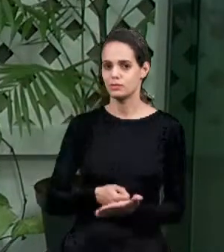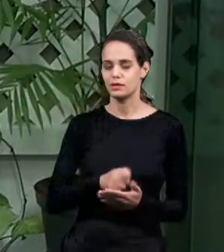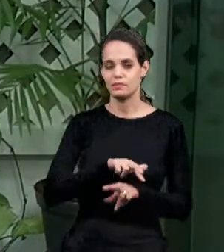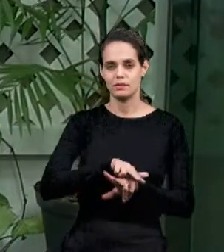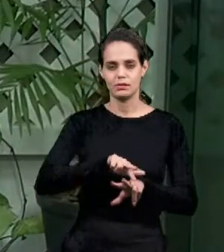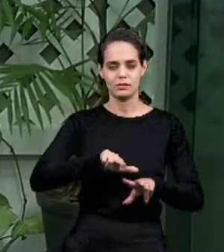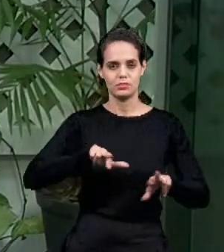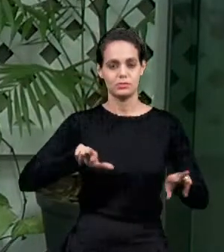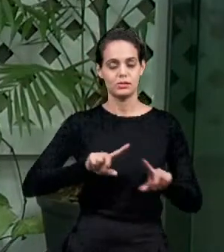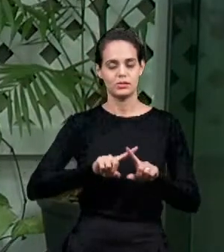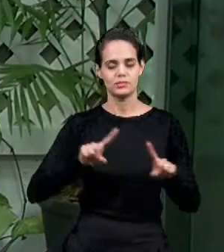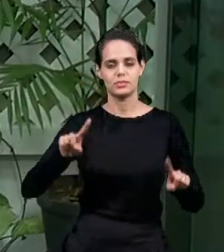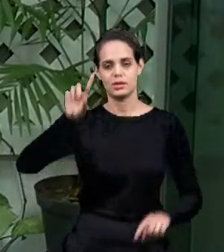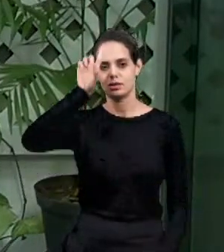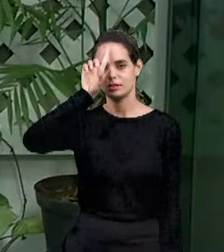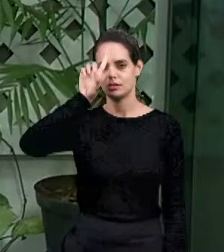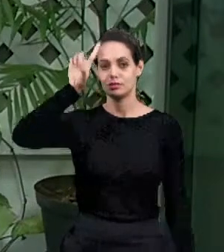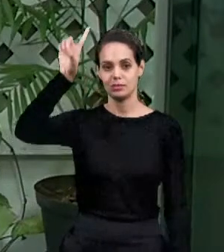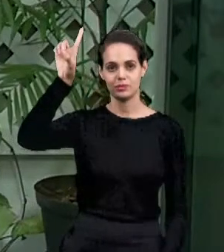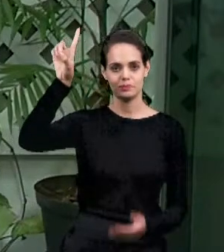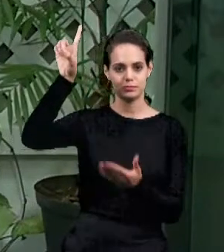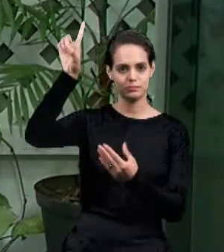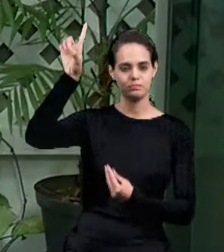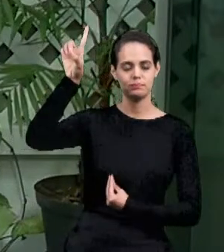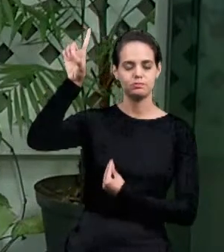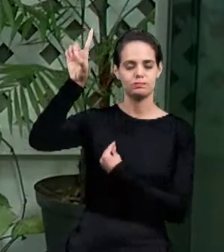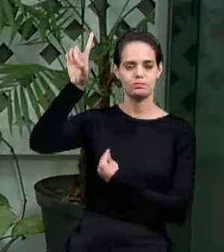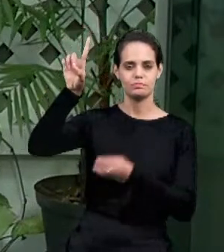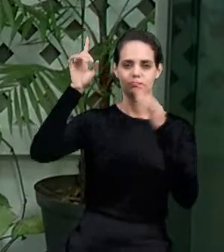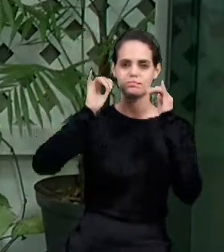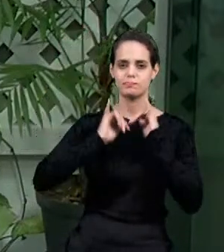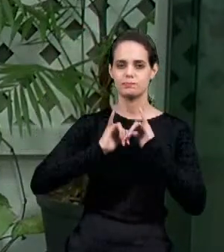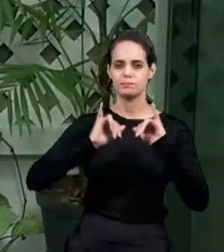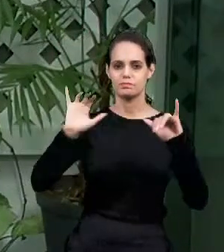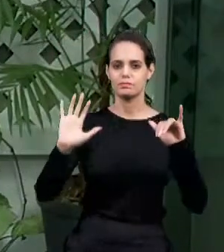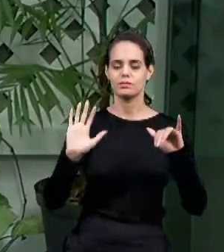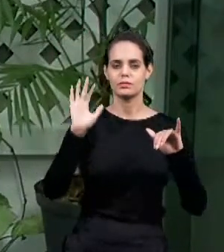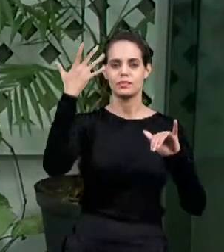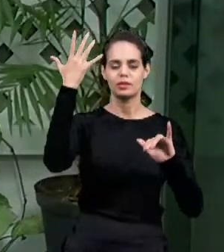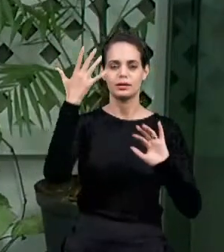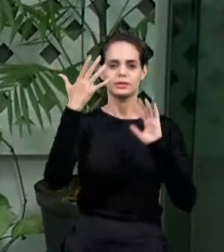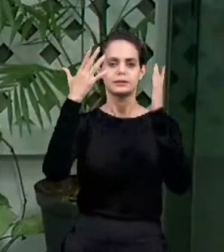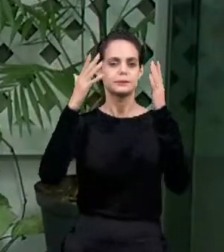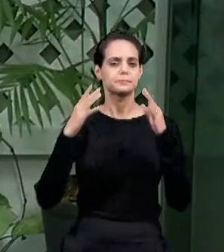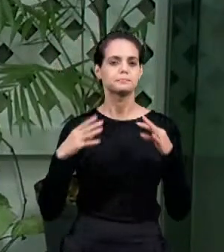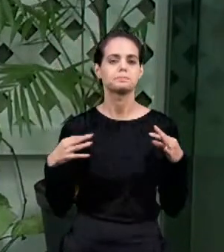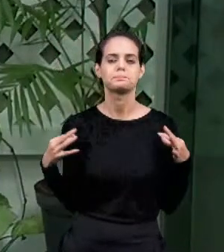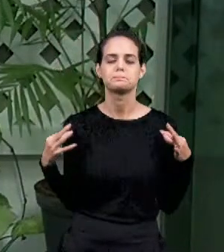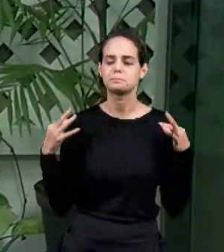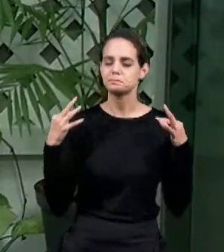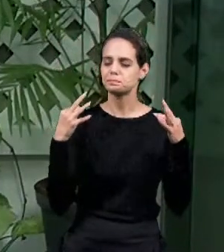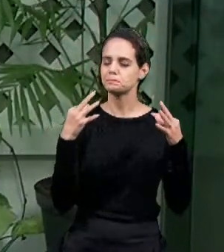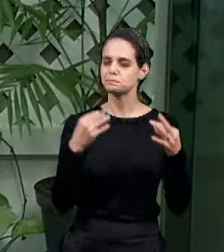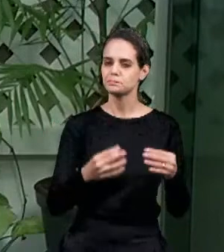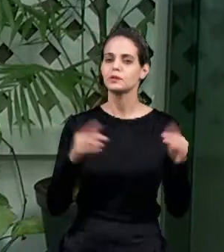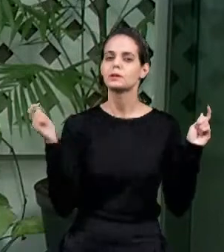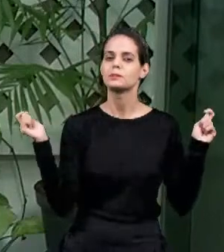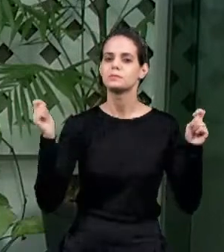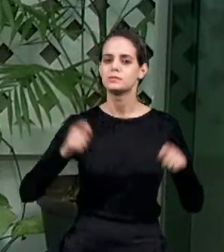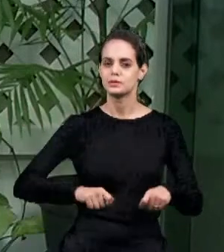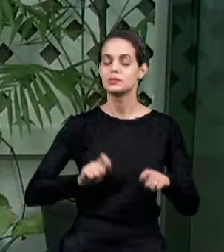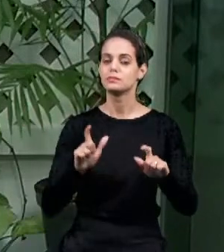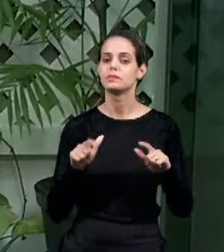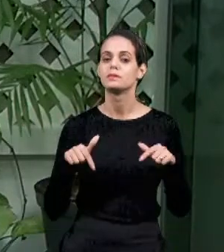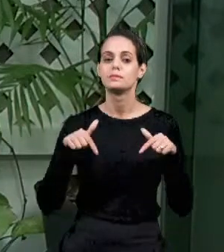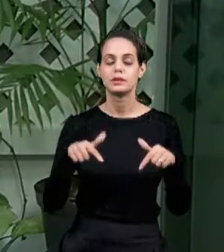estado presente nos avisos, nos sinais, em tudo aquilo que é possível fazer. Então